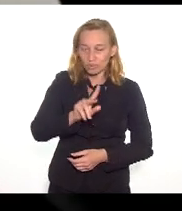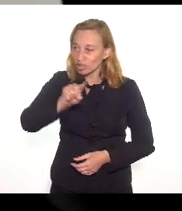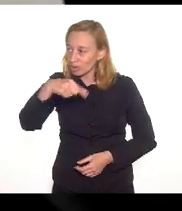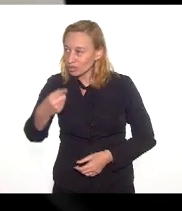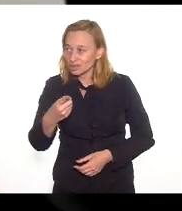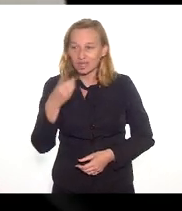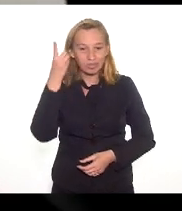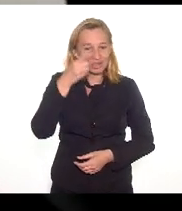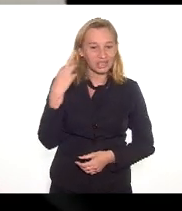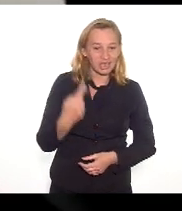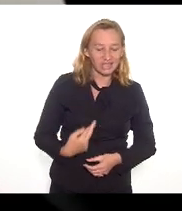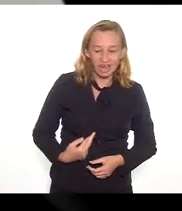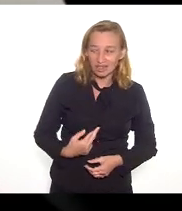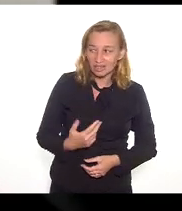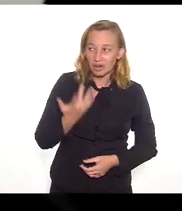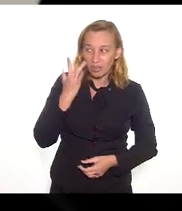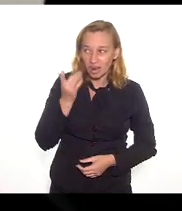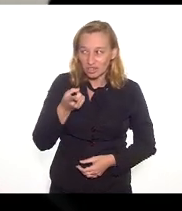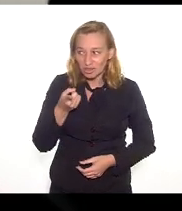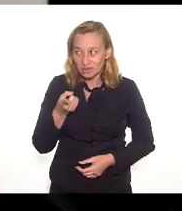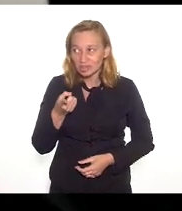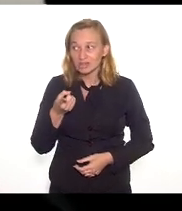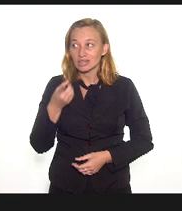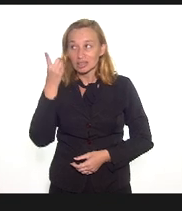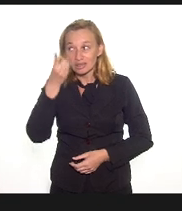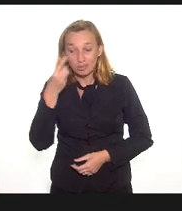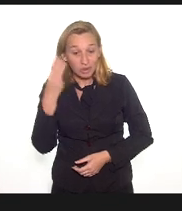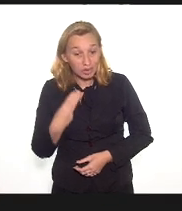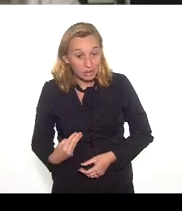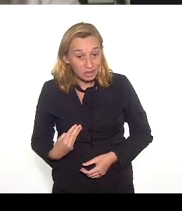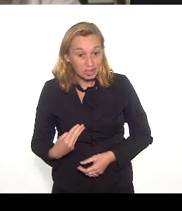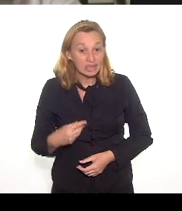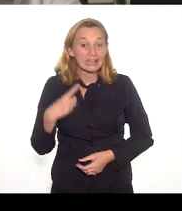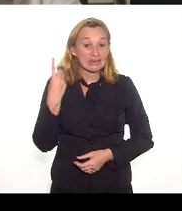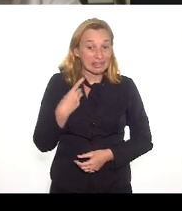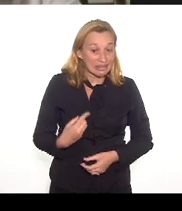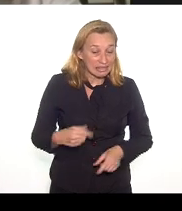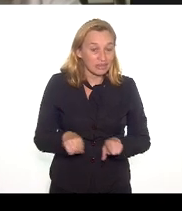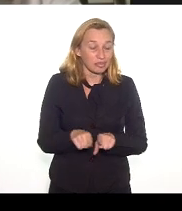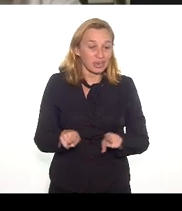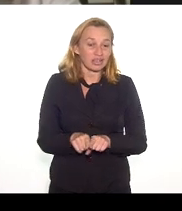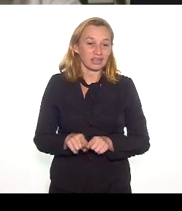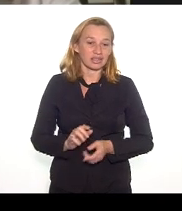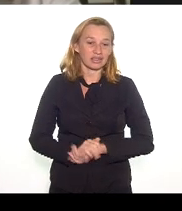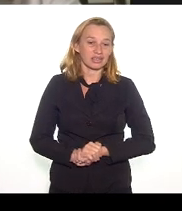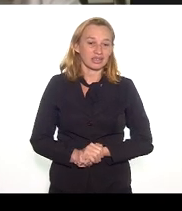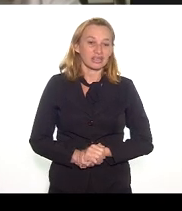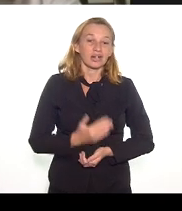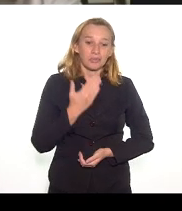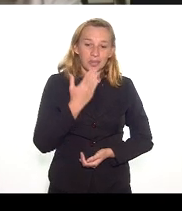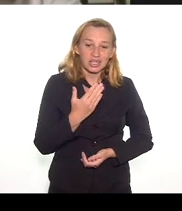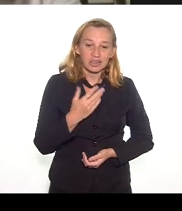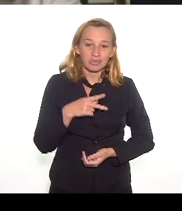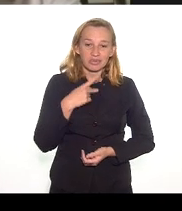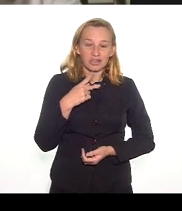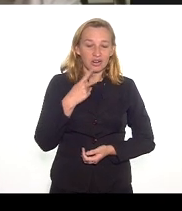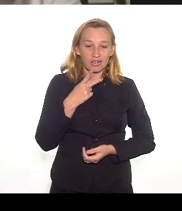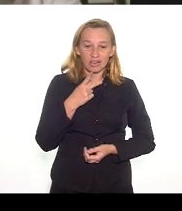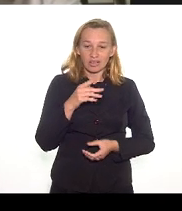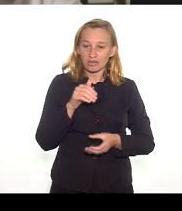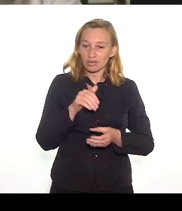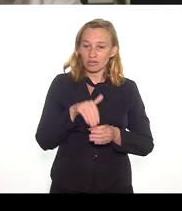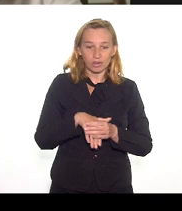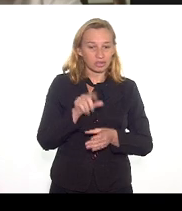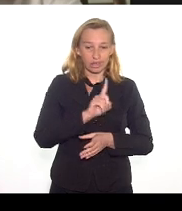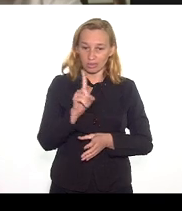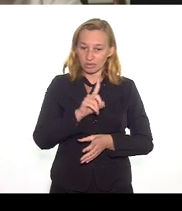deputada Renata, salvo engano, o deputado Amônio. Deputada Dani também. Não, não pedi a declaração de voto não, senhor